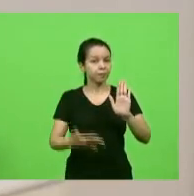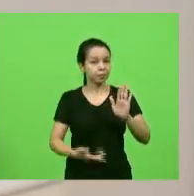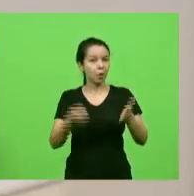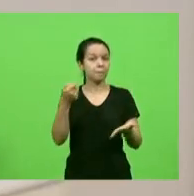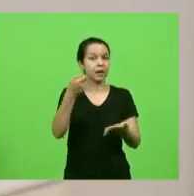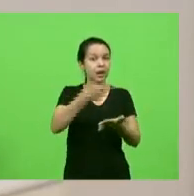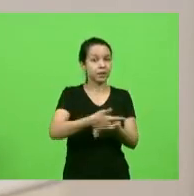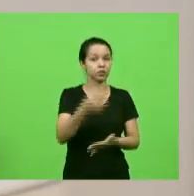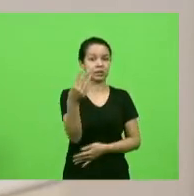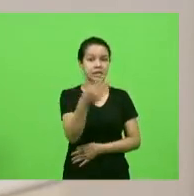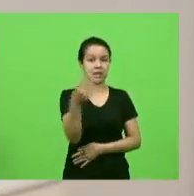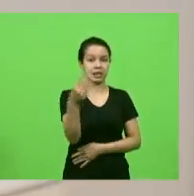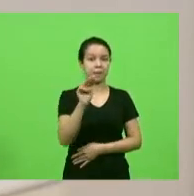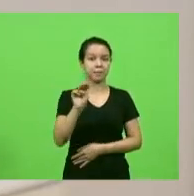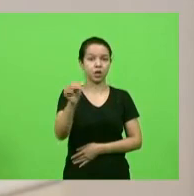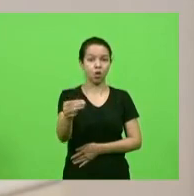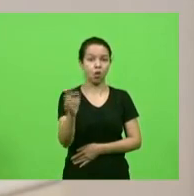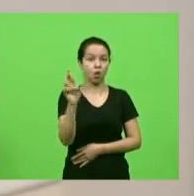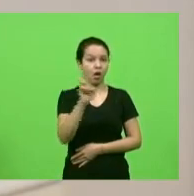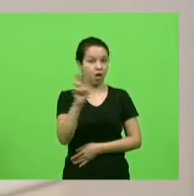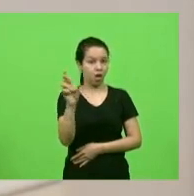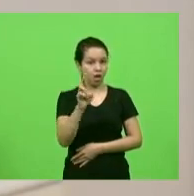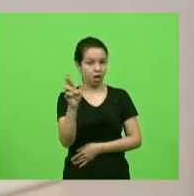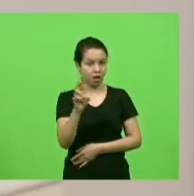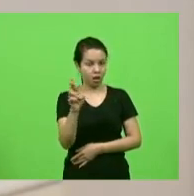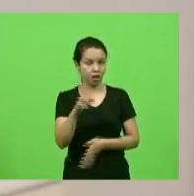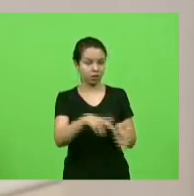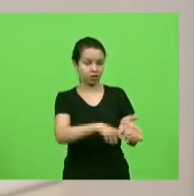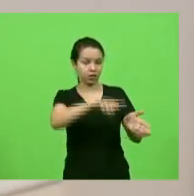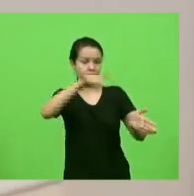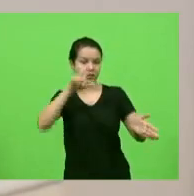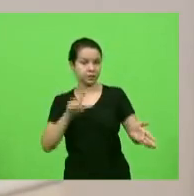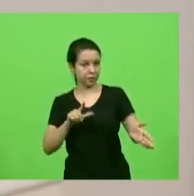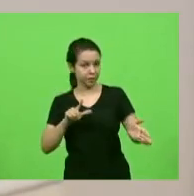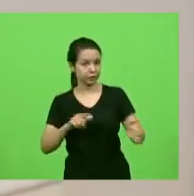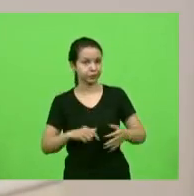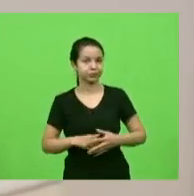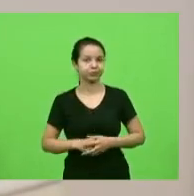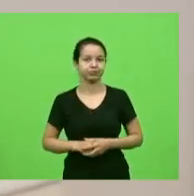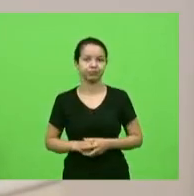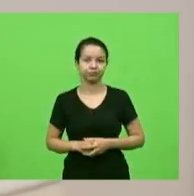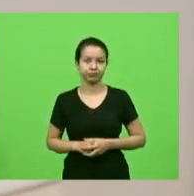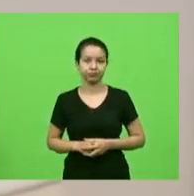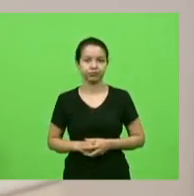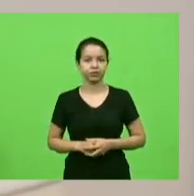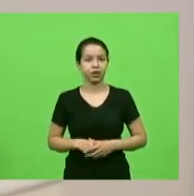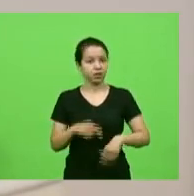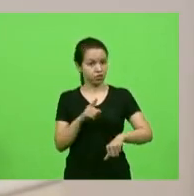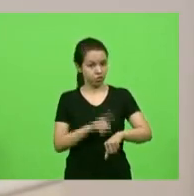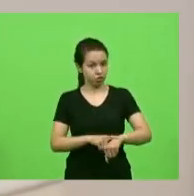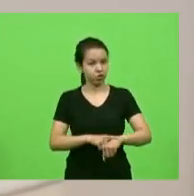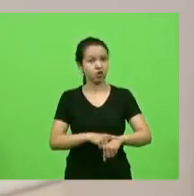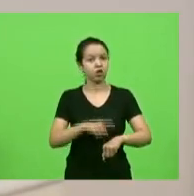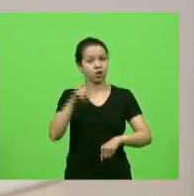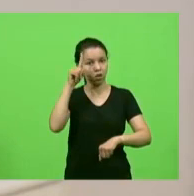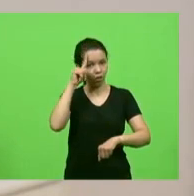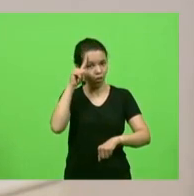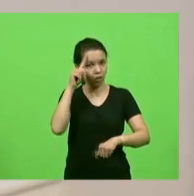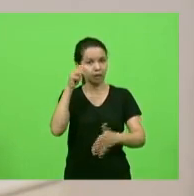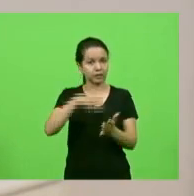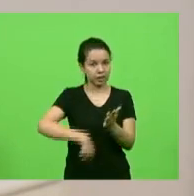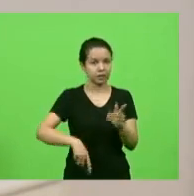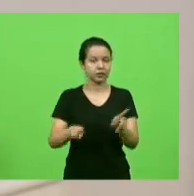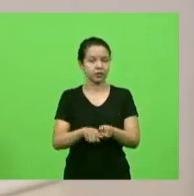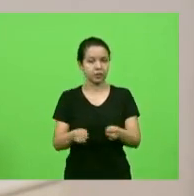de R$33 milhões mediante numerário antecipado. No mesmo dia e horário, foi assinada, também pelo então